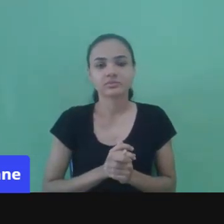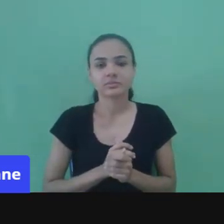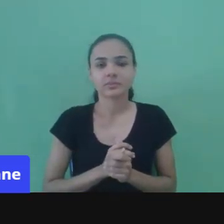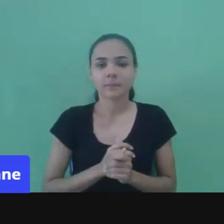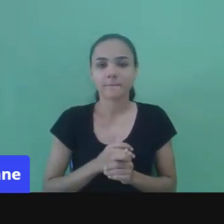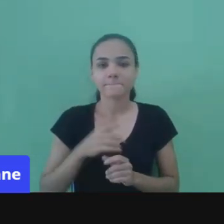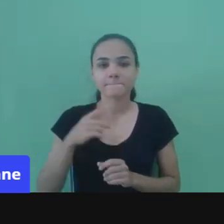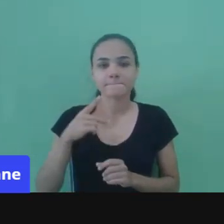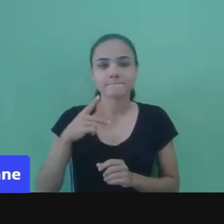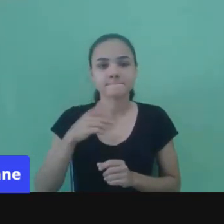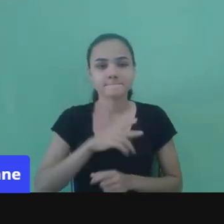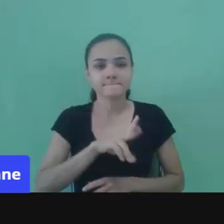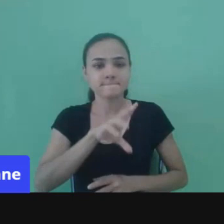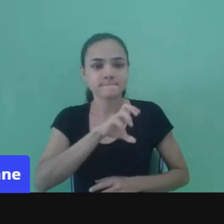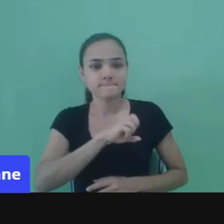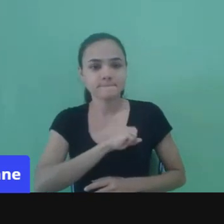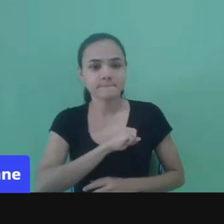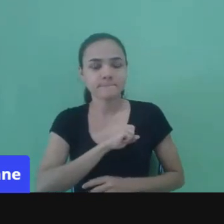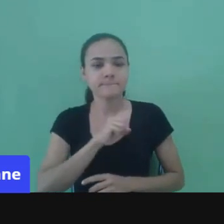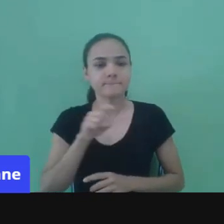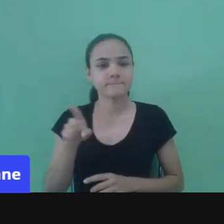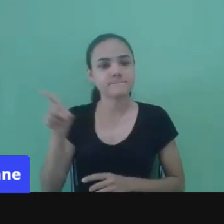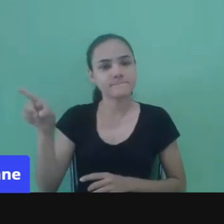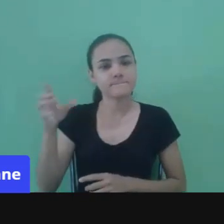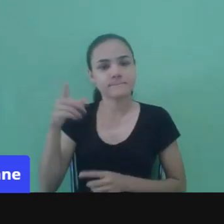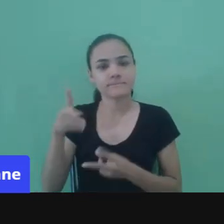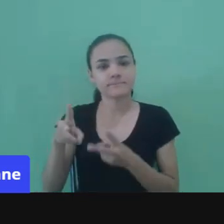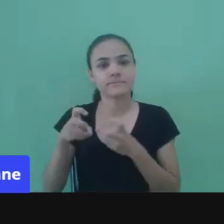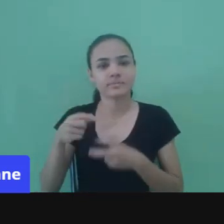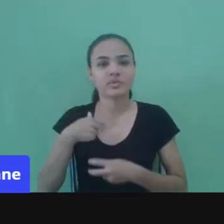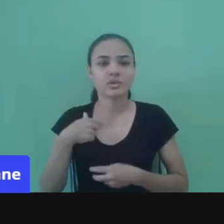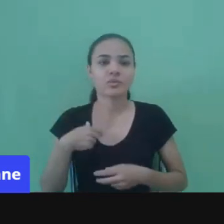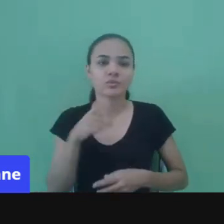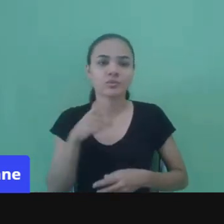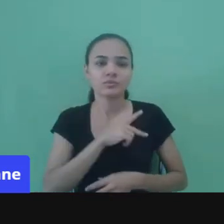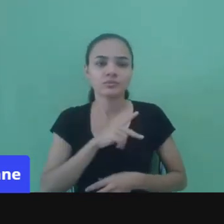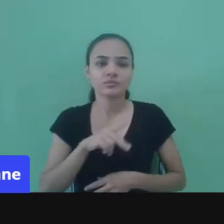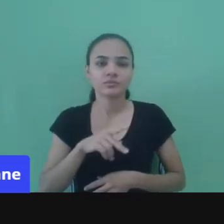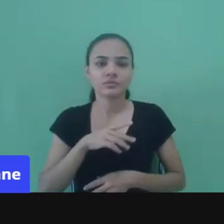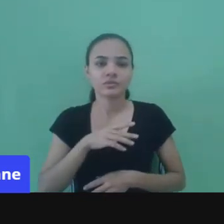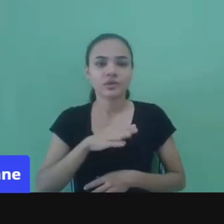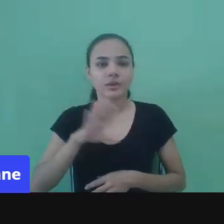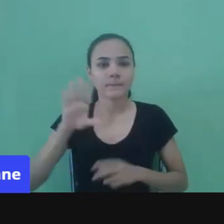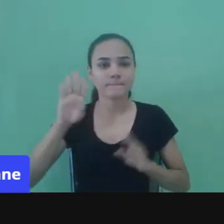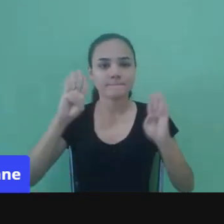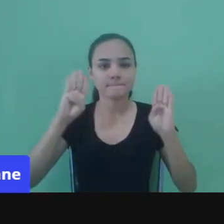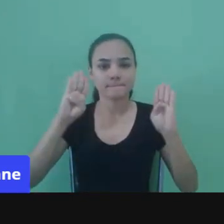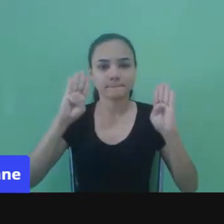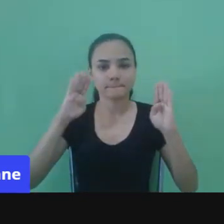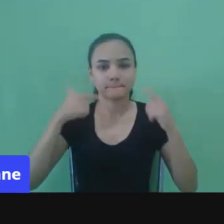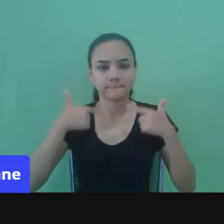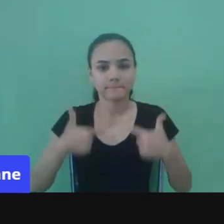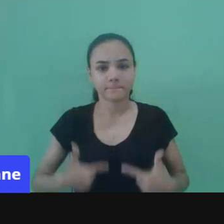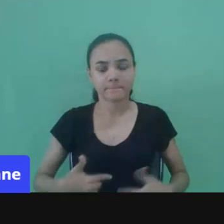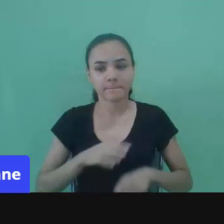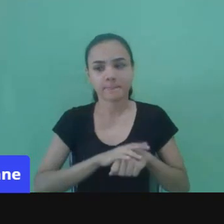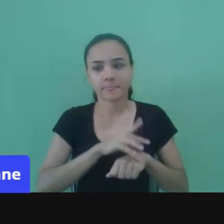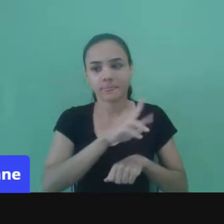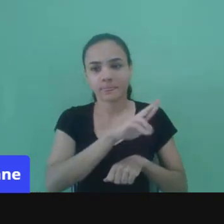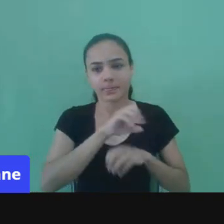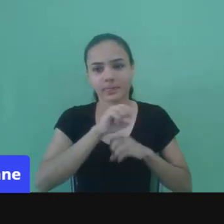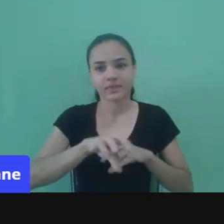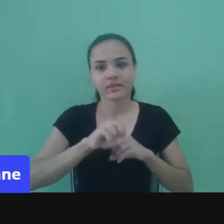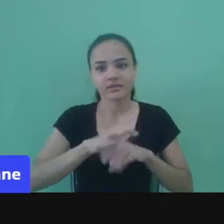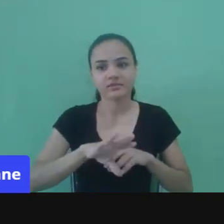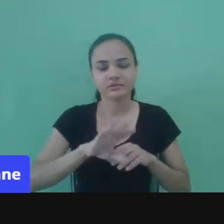sou bióloga de formação e sou educadora ambiental, sou responsável pela área de educação ambiental do Instituto, e